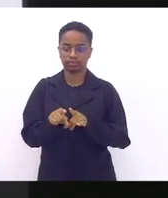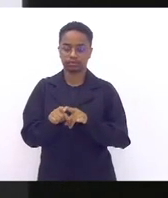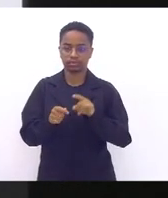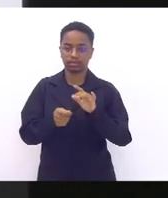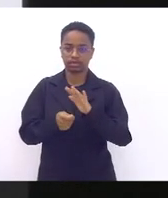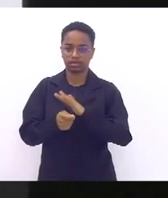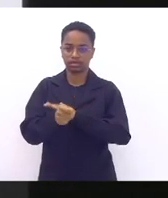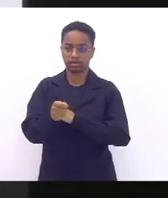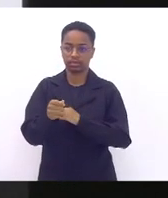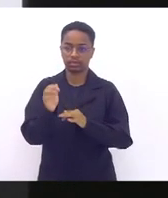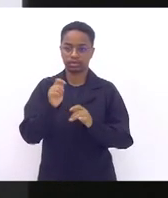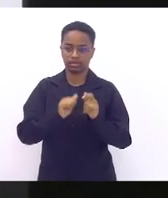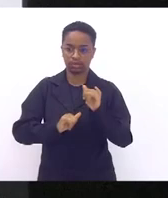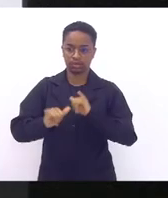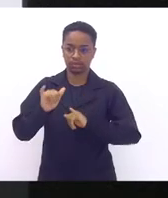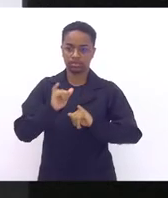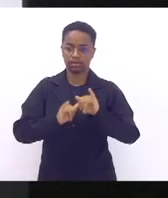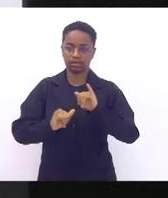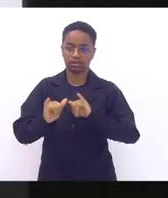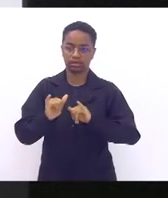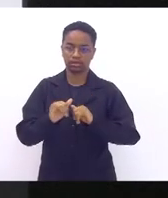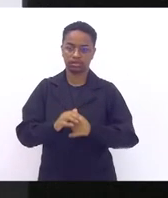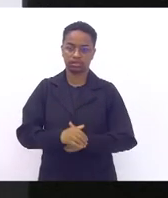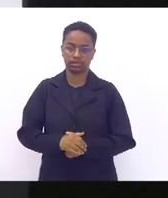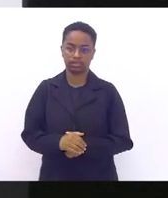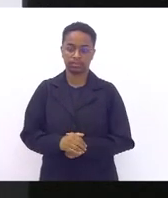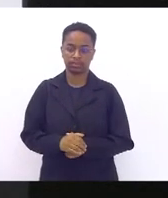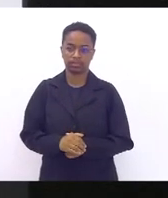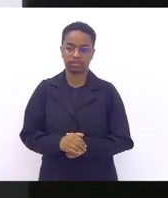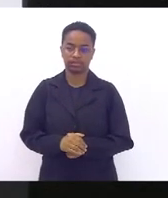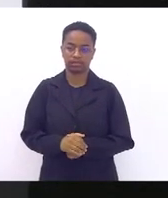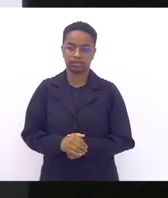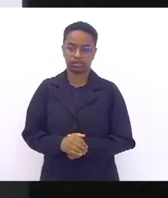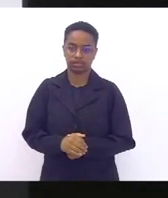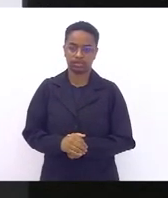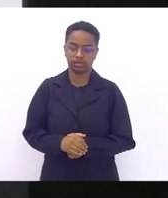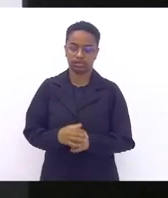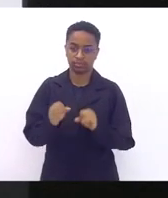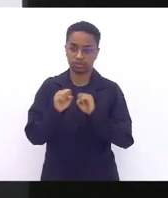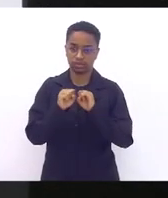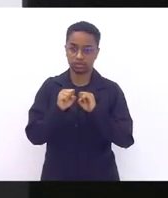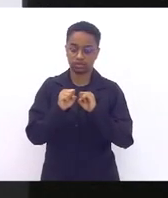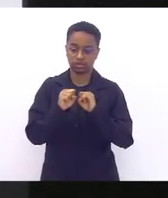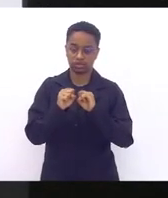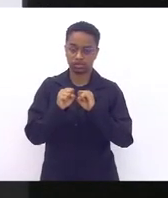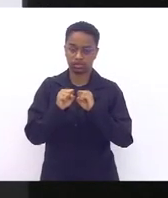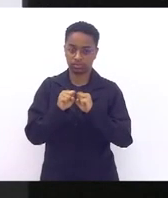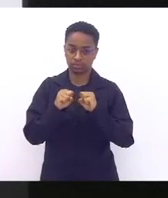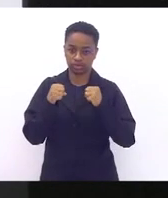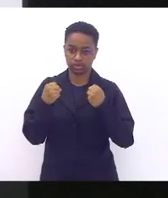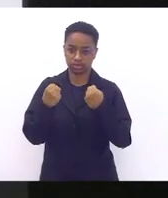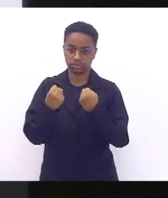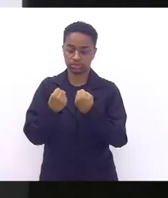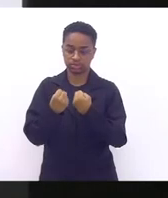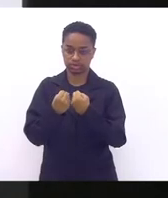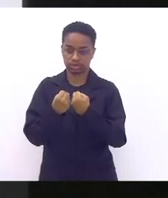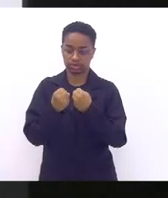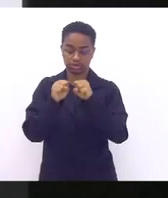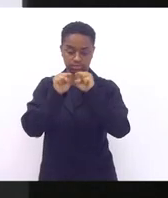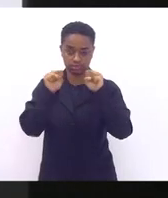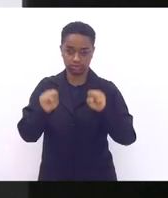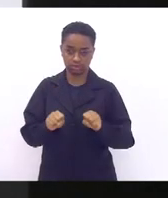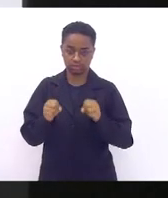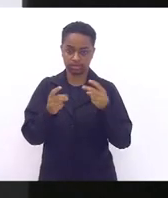investimento laboratorial para o sistema privado de liberdade, a gente tem